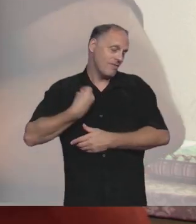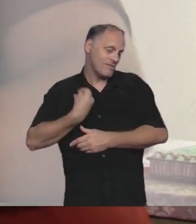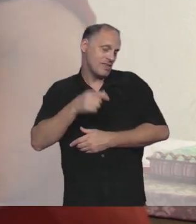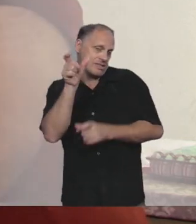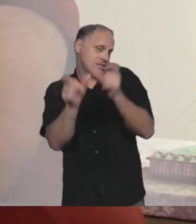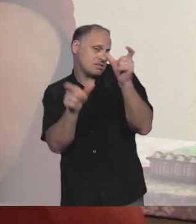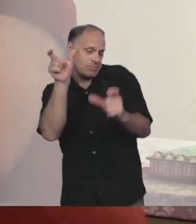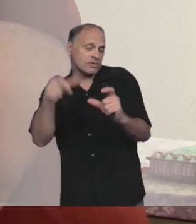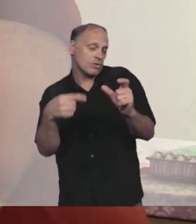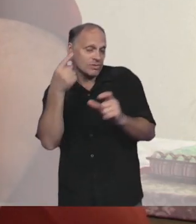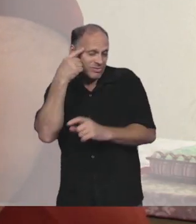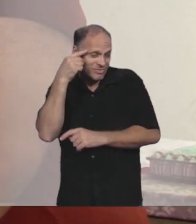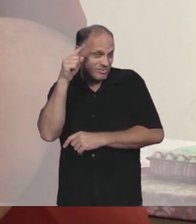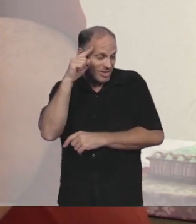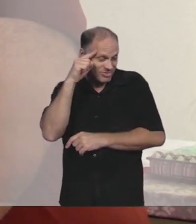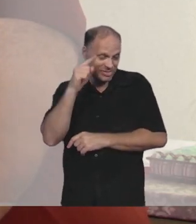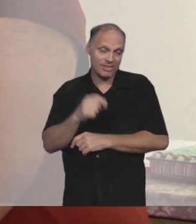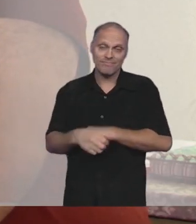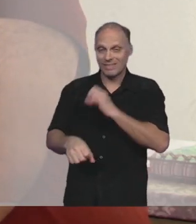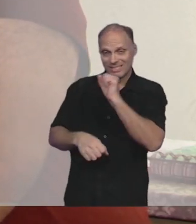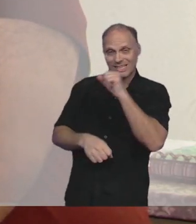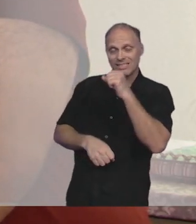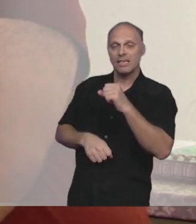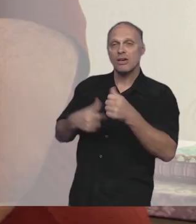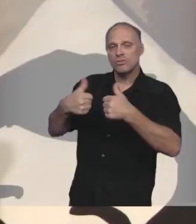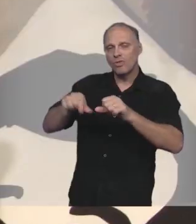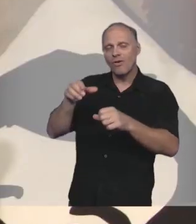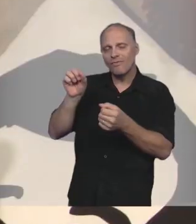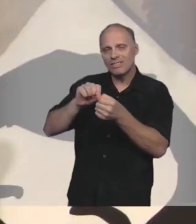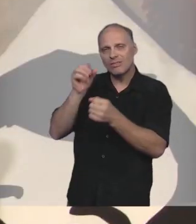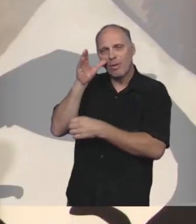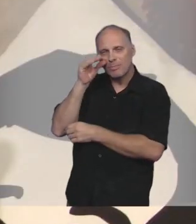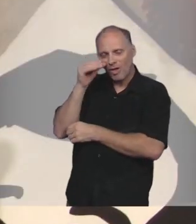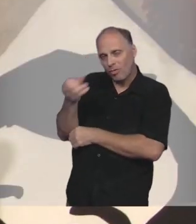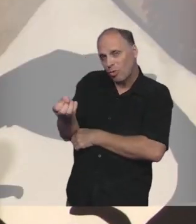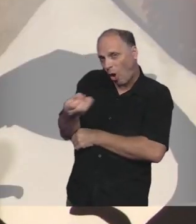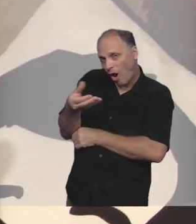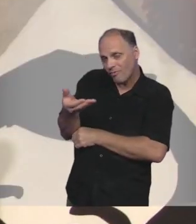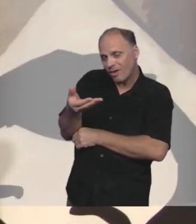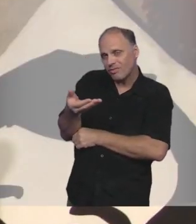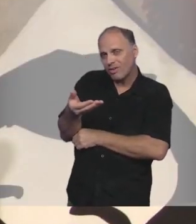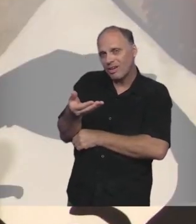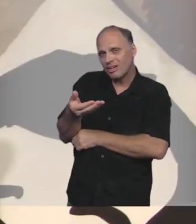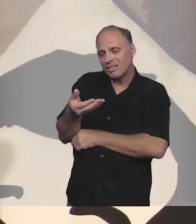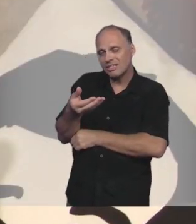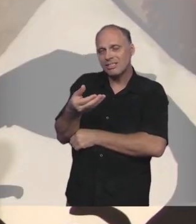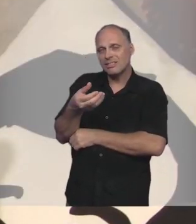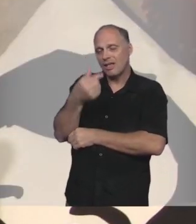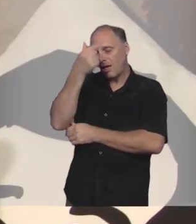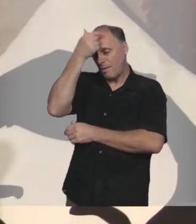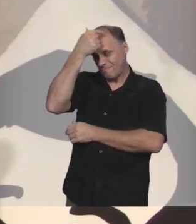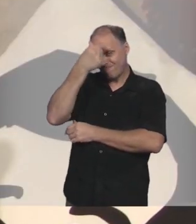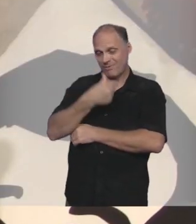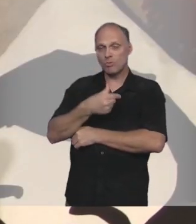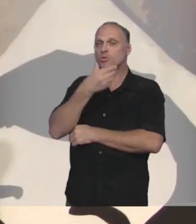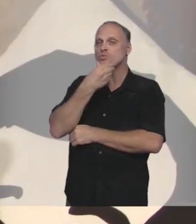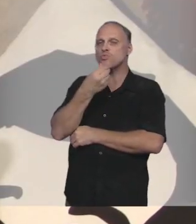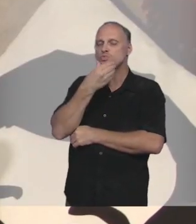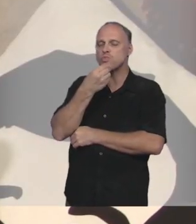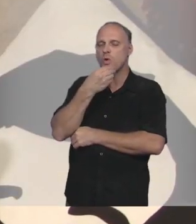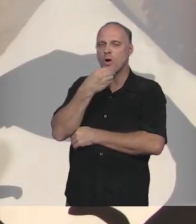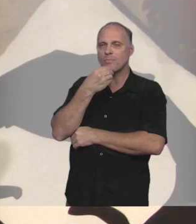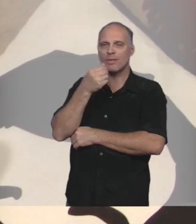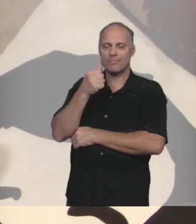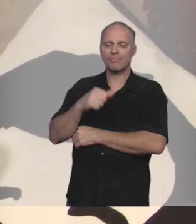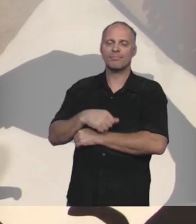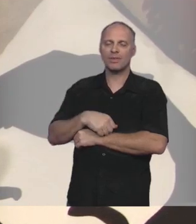observação nova dessa figura do senhor, né? A gente está planejando uma peça nova.